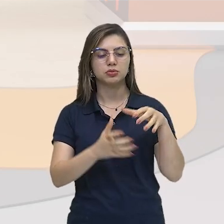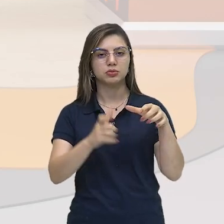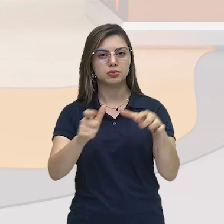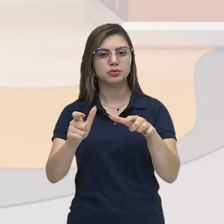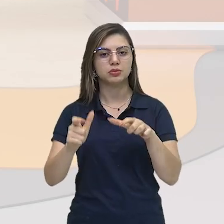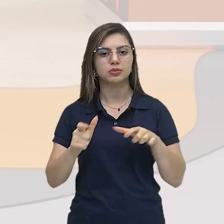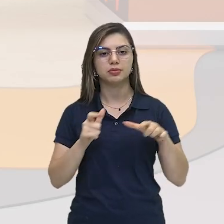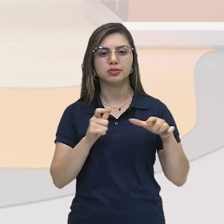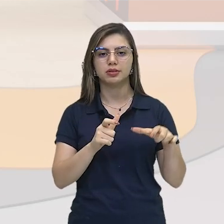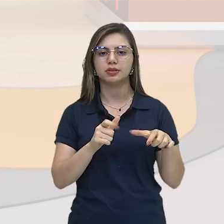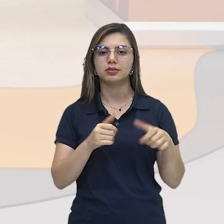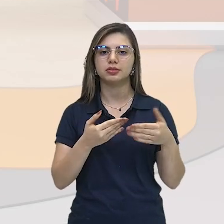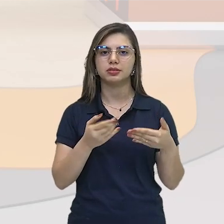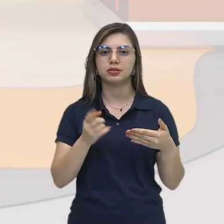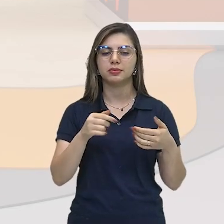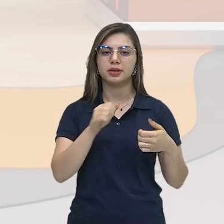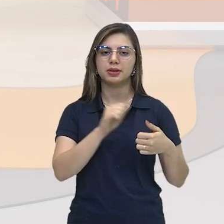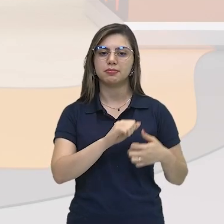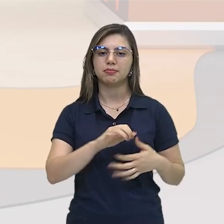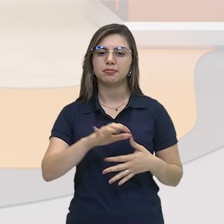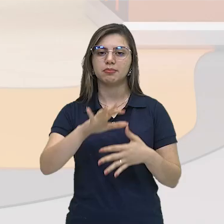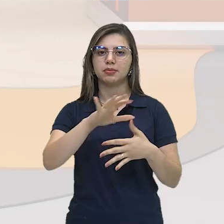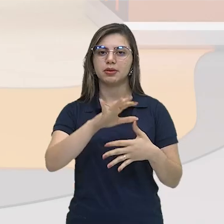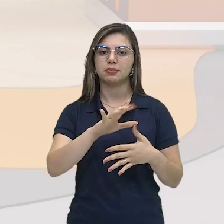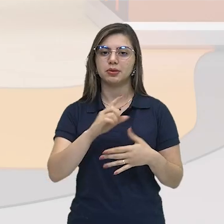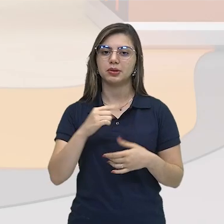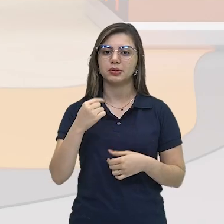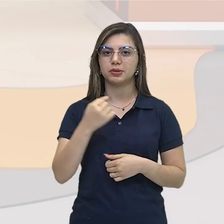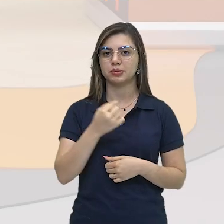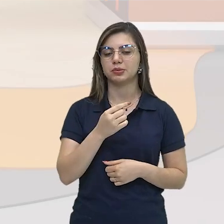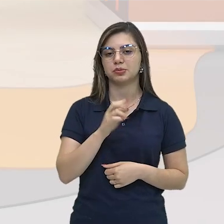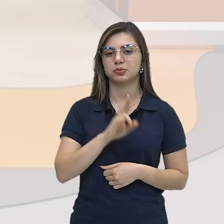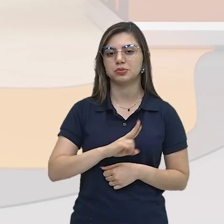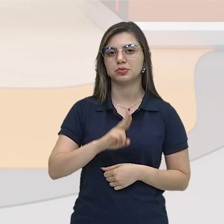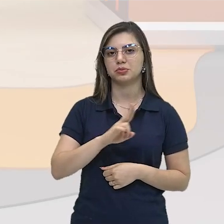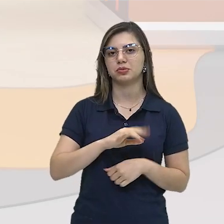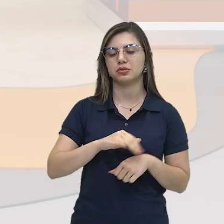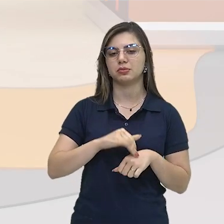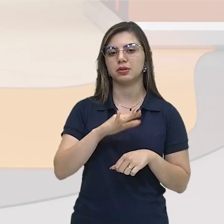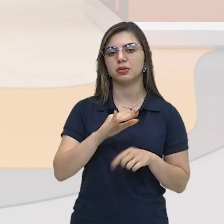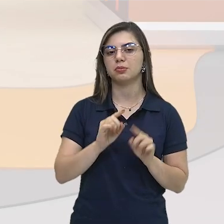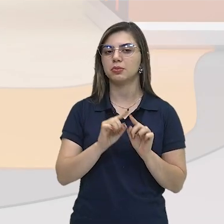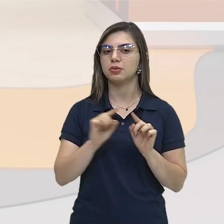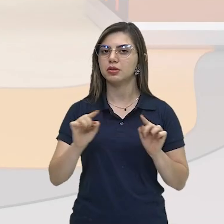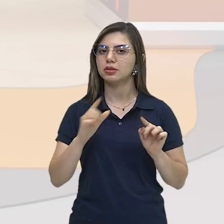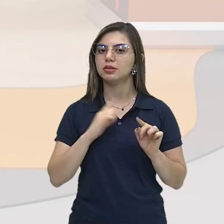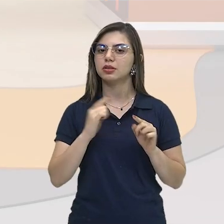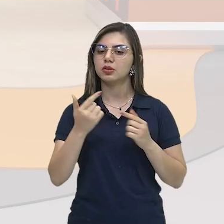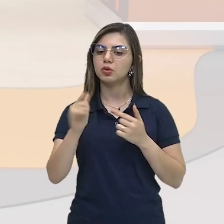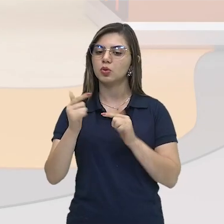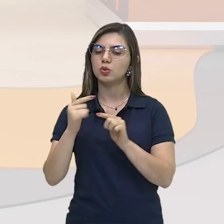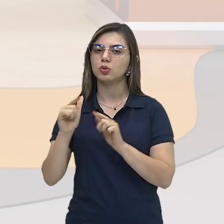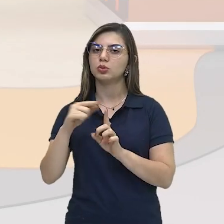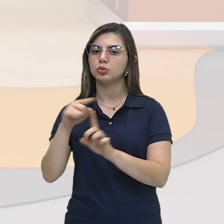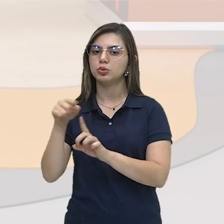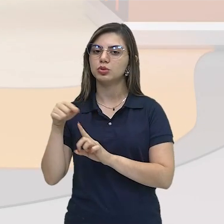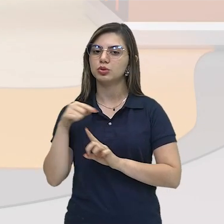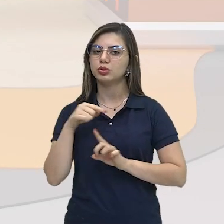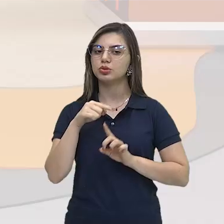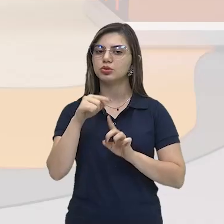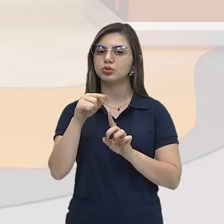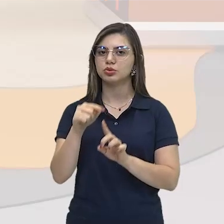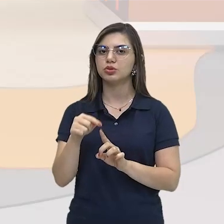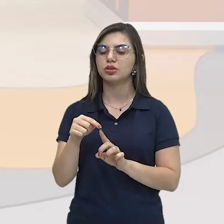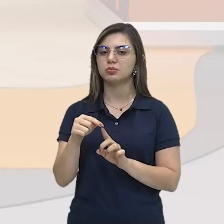acaba falando muito em mapas porque é o que a gente mais tem acesso, mas existem outros tipos de representações